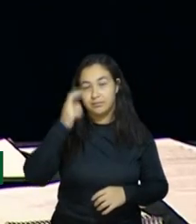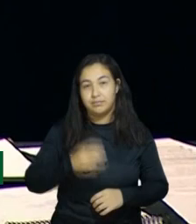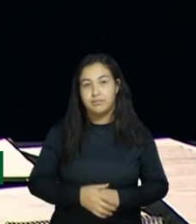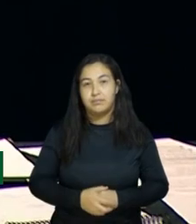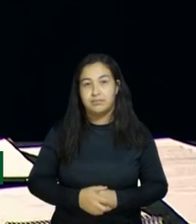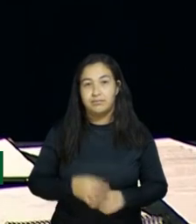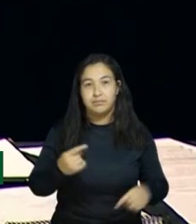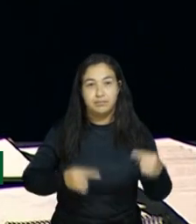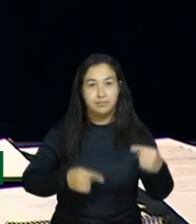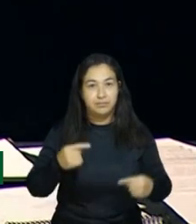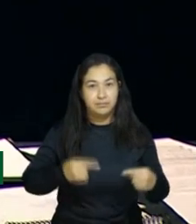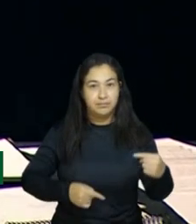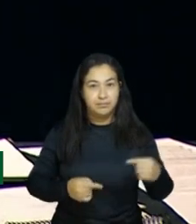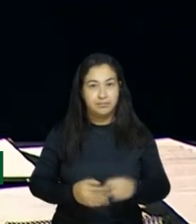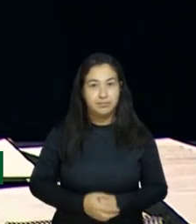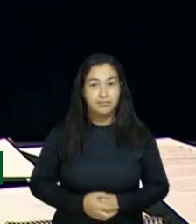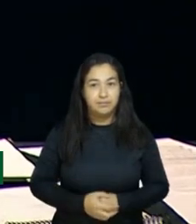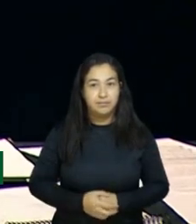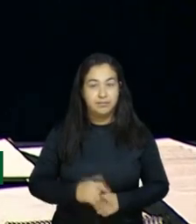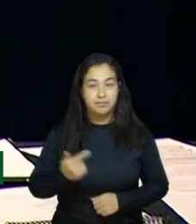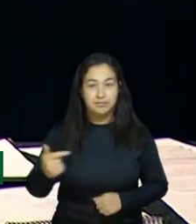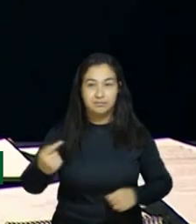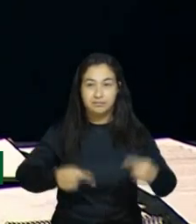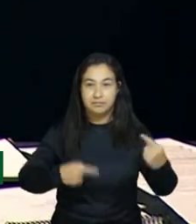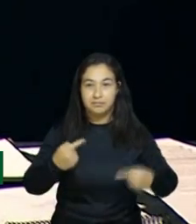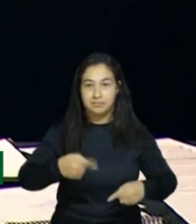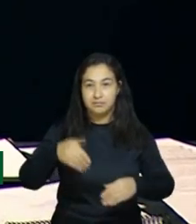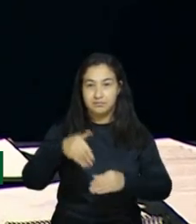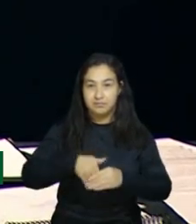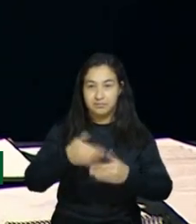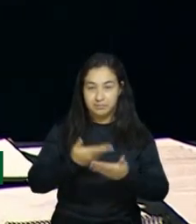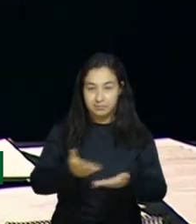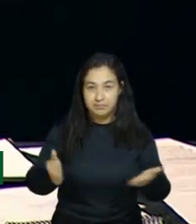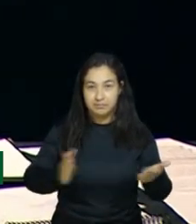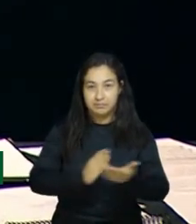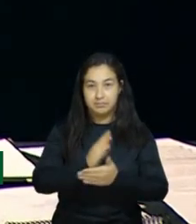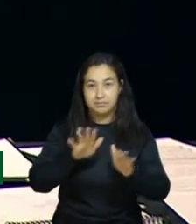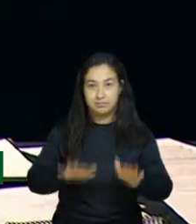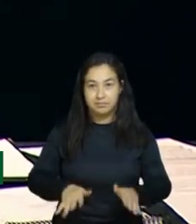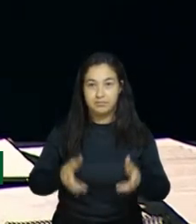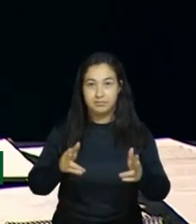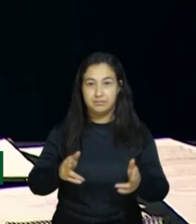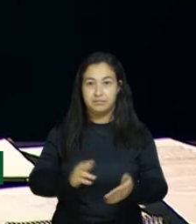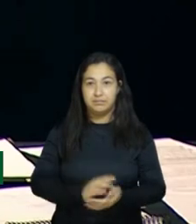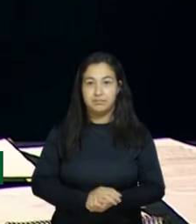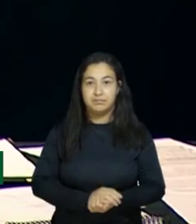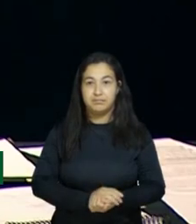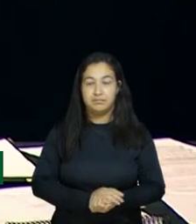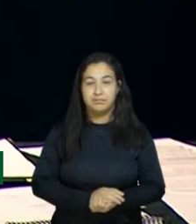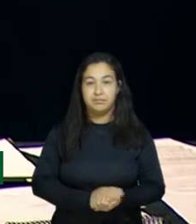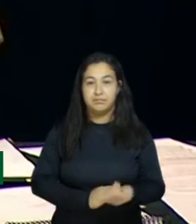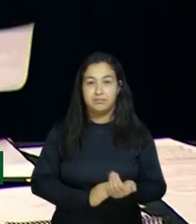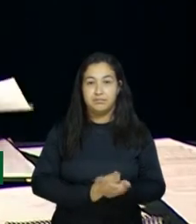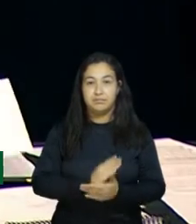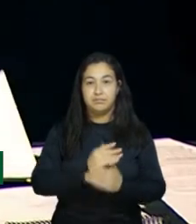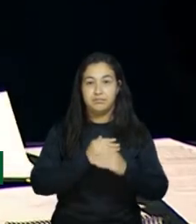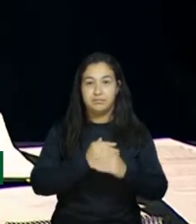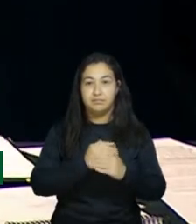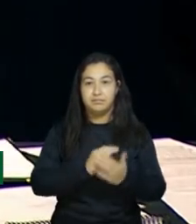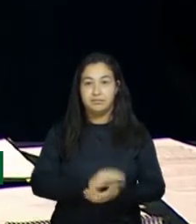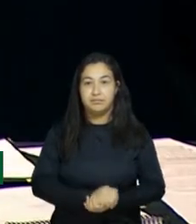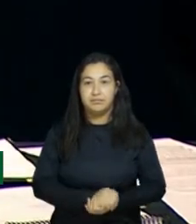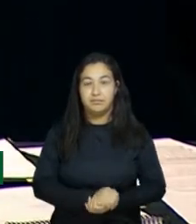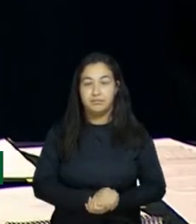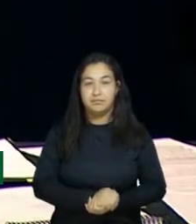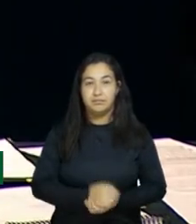em discussão. Não havendo quem queira discutir, em votação. Deputados que aprovam, permaneçam como se encontra. Aprovado por